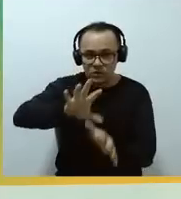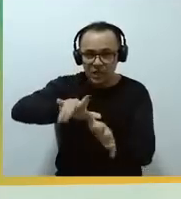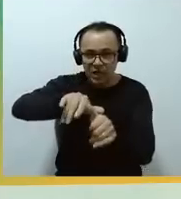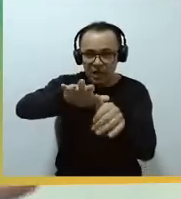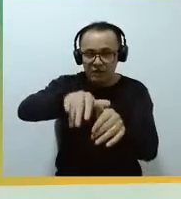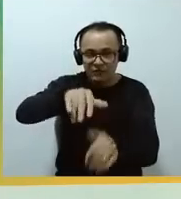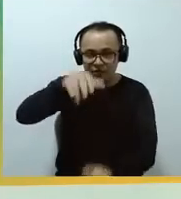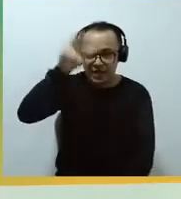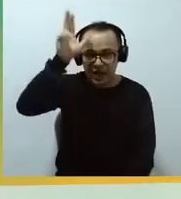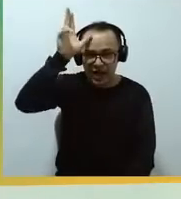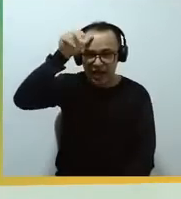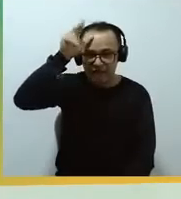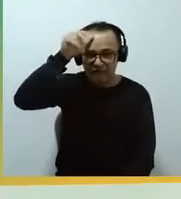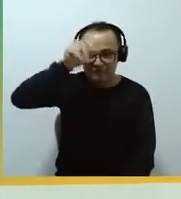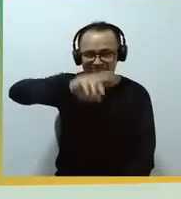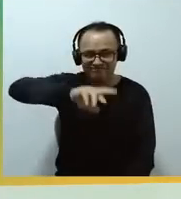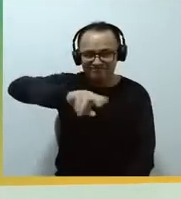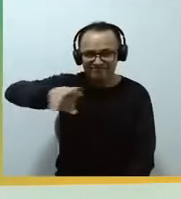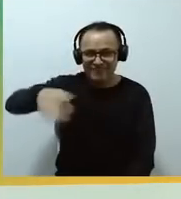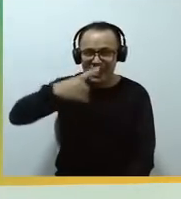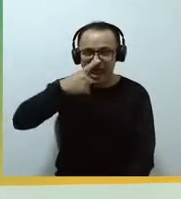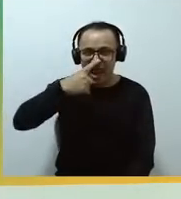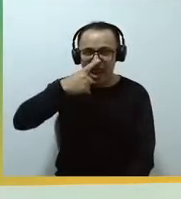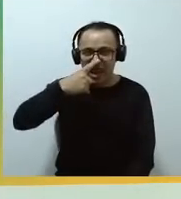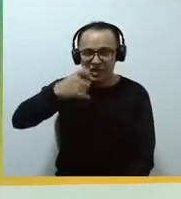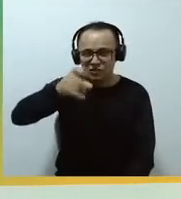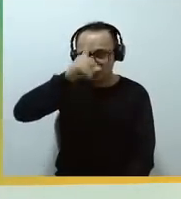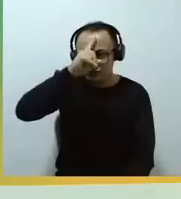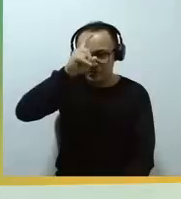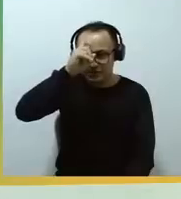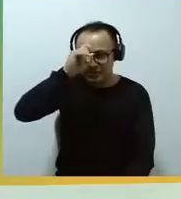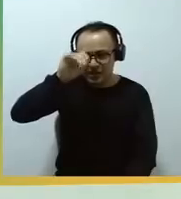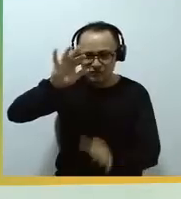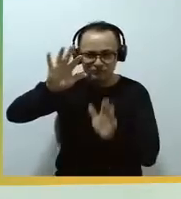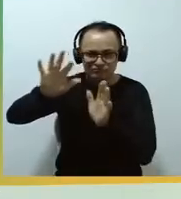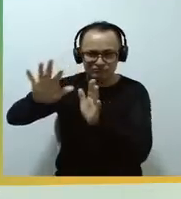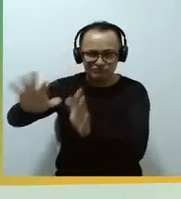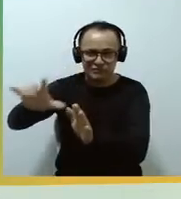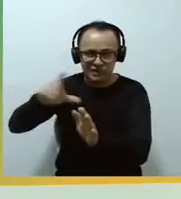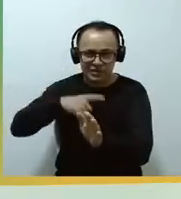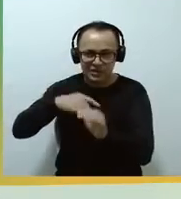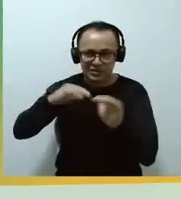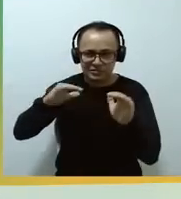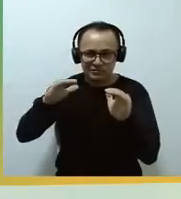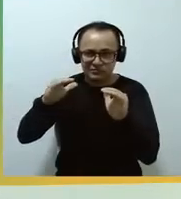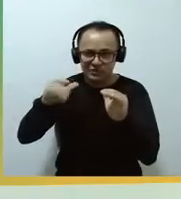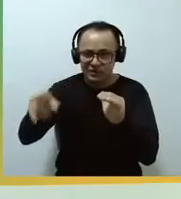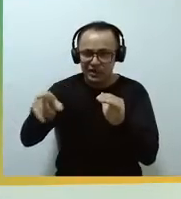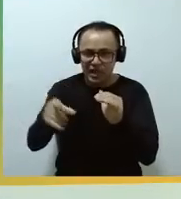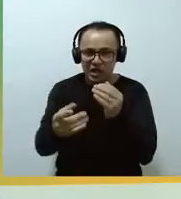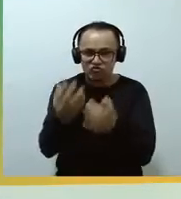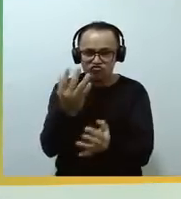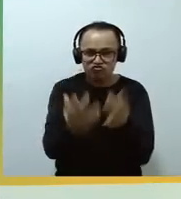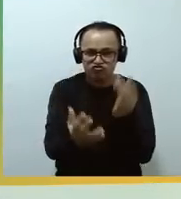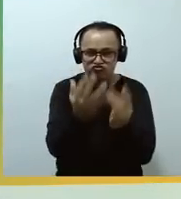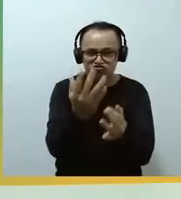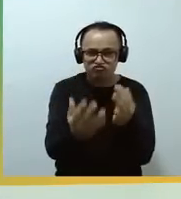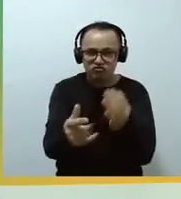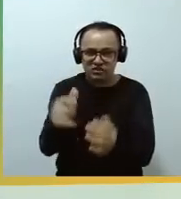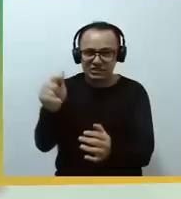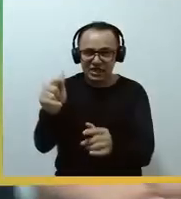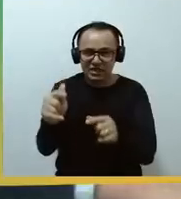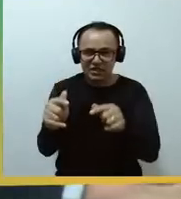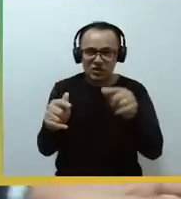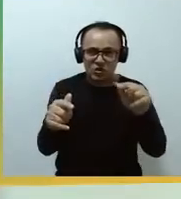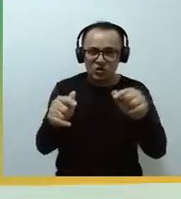né? Lixo hospitalar era colocado lá, tinha 7, 8 focos de incêndio. Era uma coisa dramática e que precisava